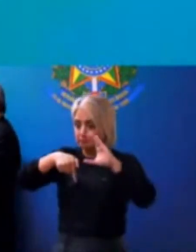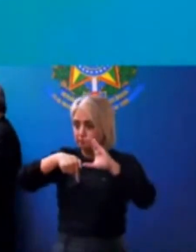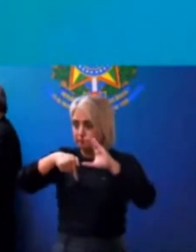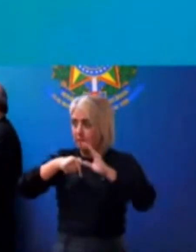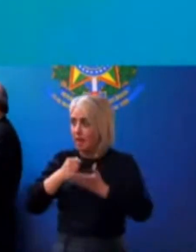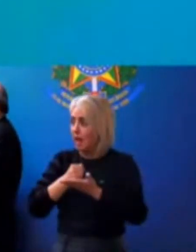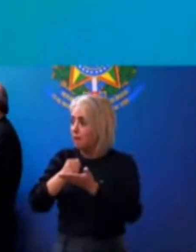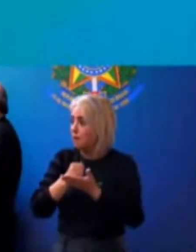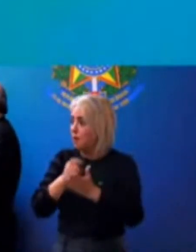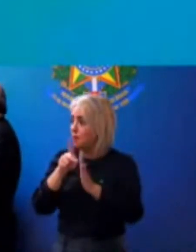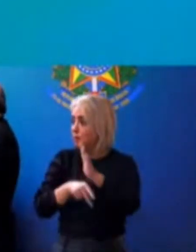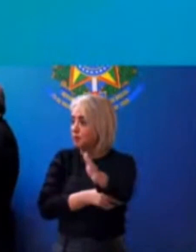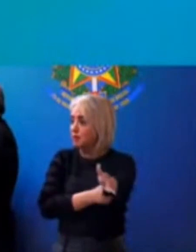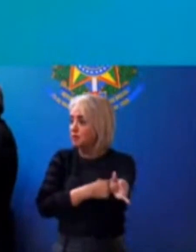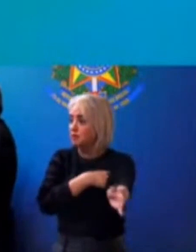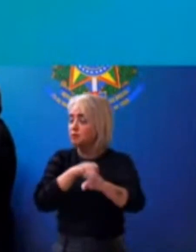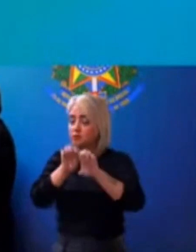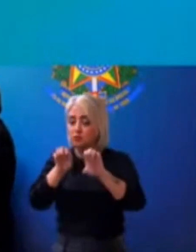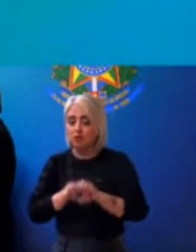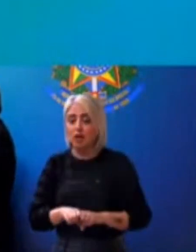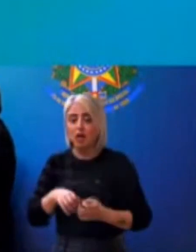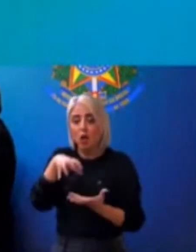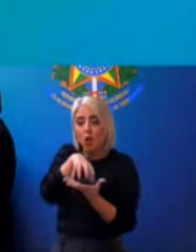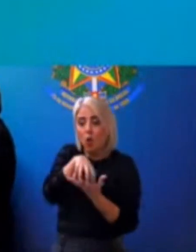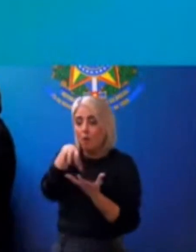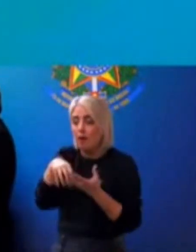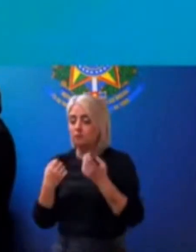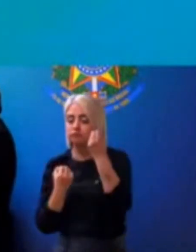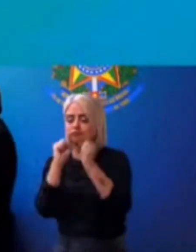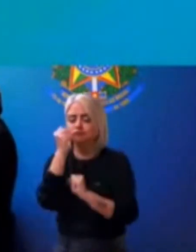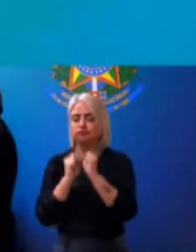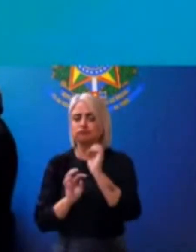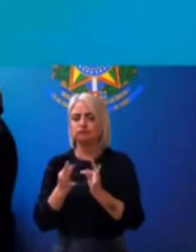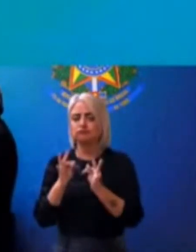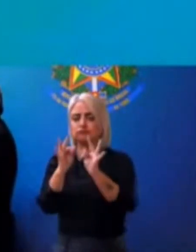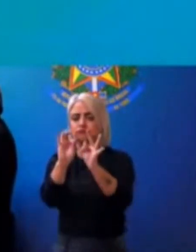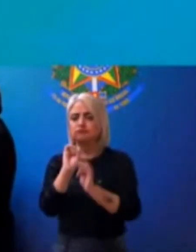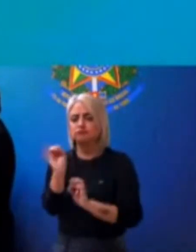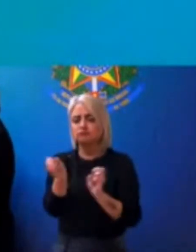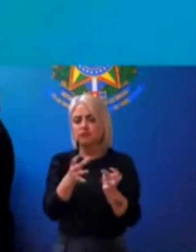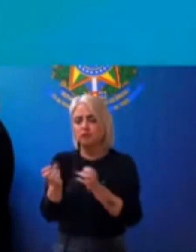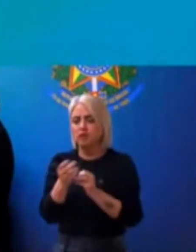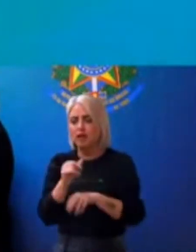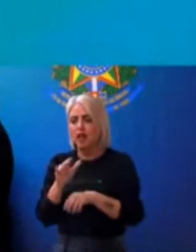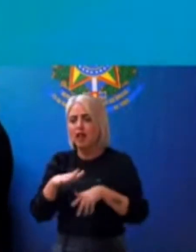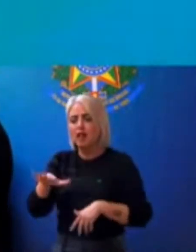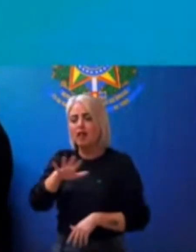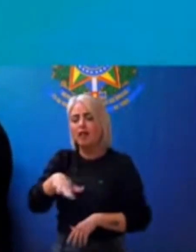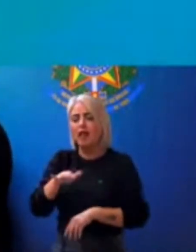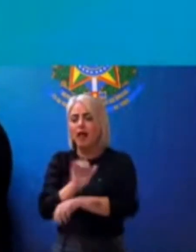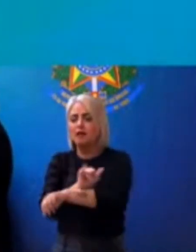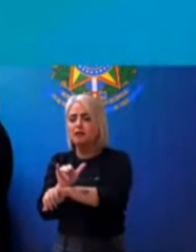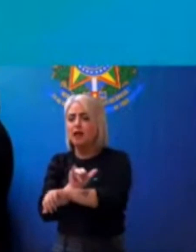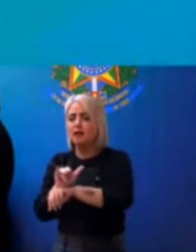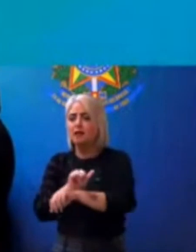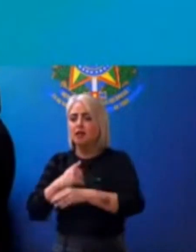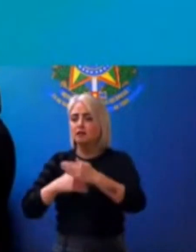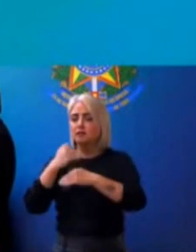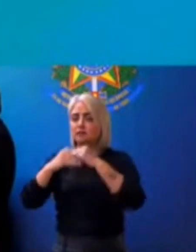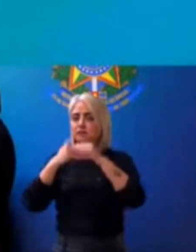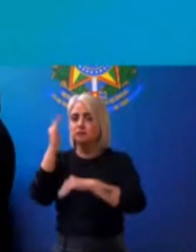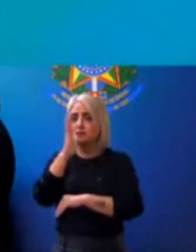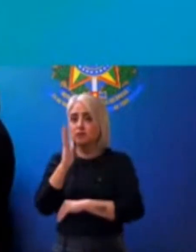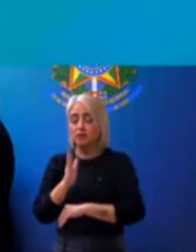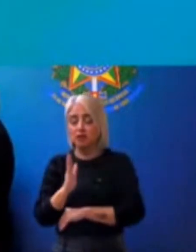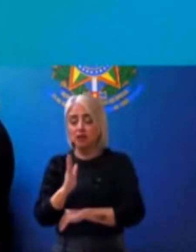aporemos projetos estruturantes de complexos industriais tecnológicos e de inovação em áreas estratégicas para o desenvolvimento do Brasil em